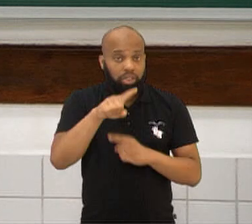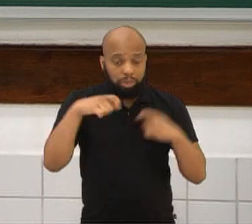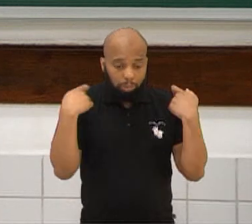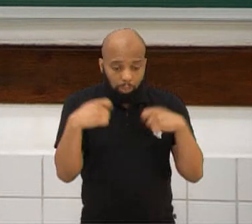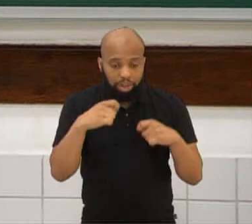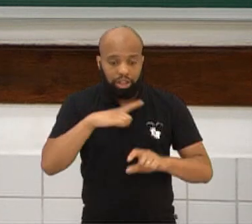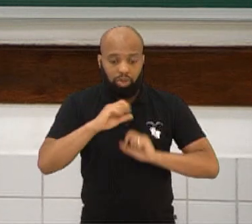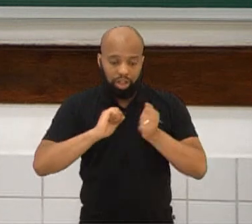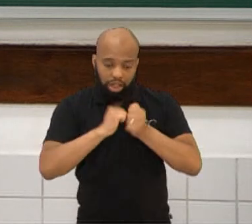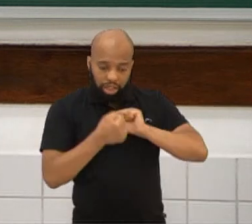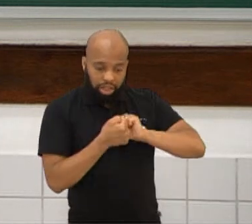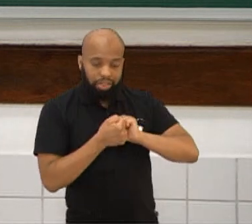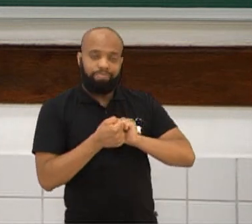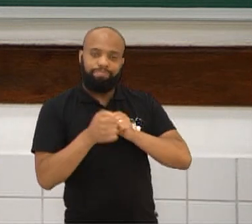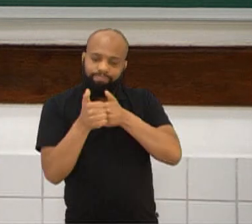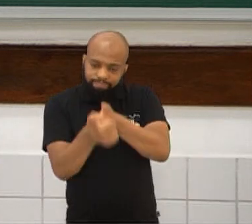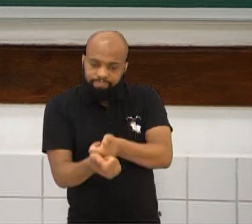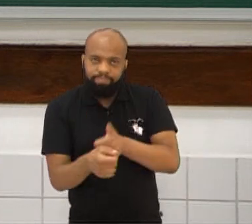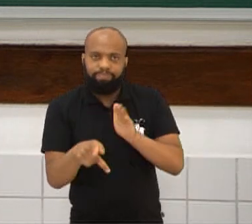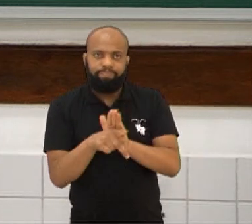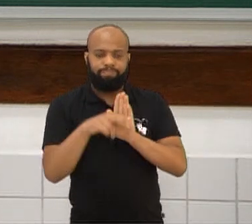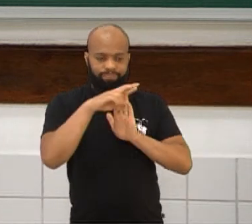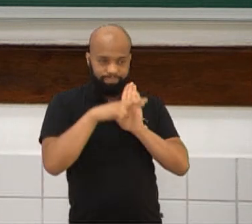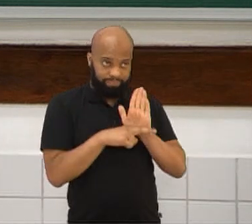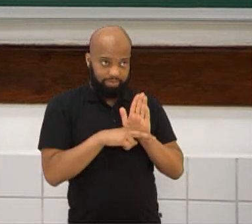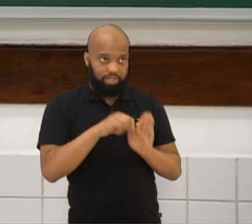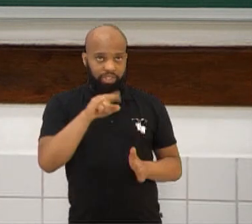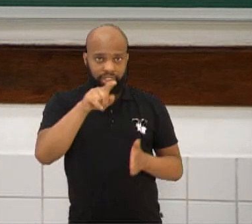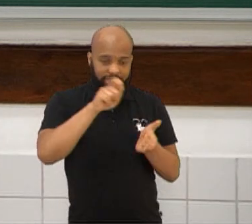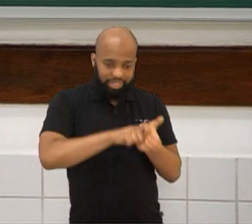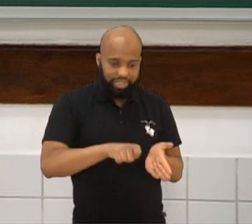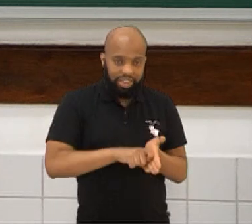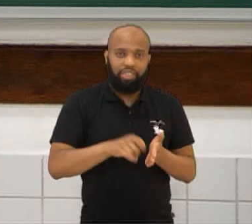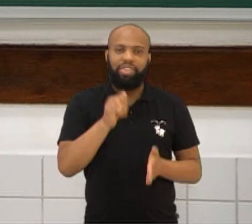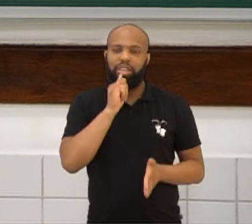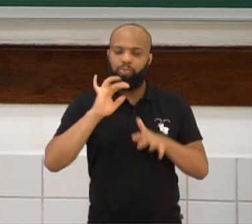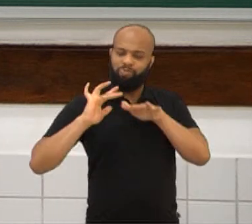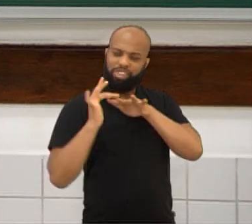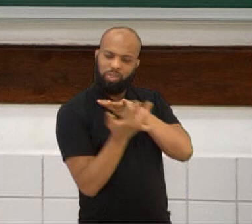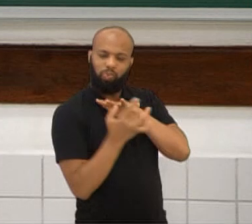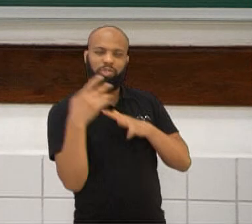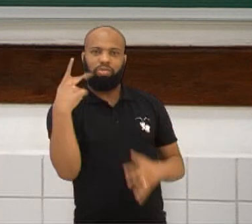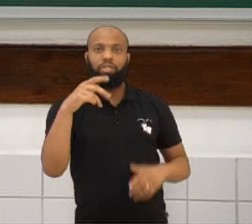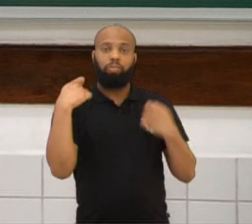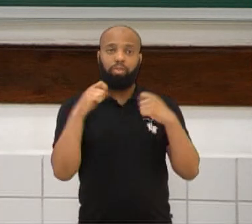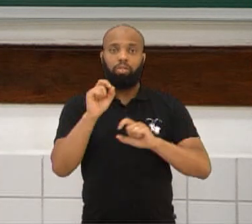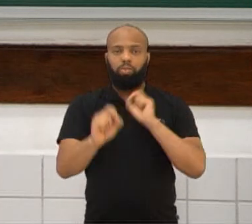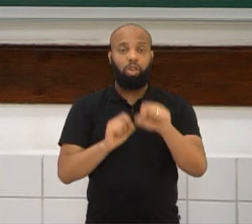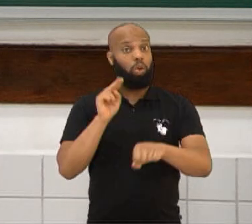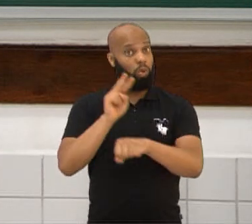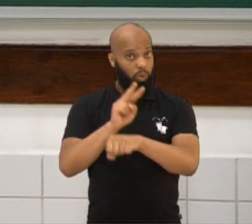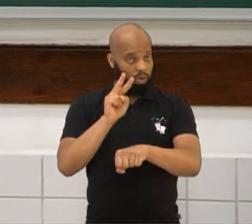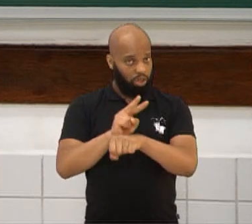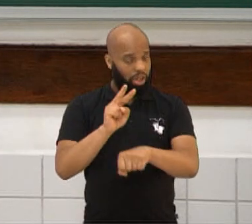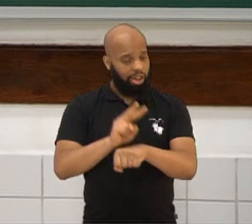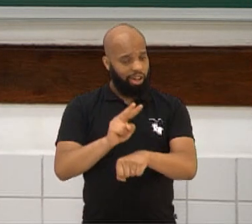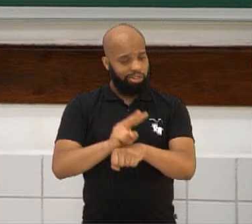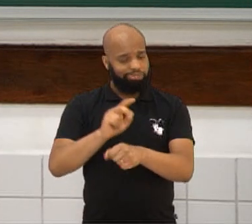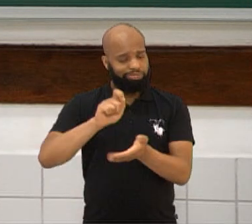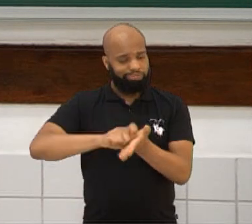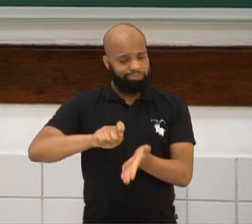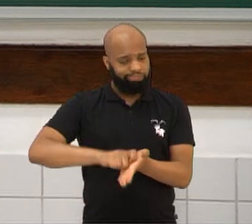se adequar à norma. Quando você escreve na sua rede social, você precisa ter um pouco de cuidado com